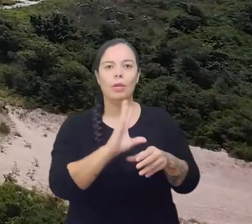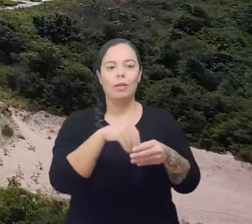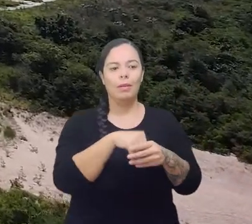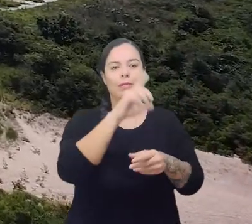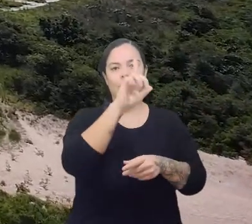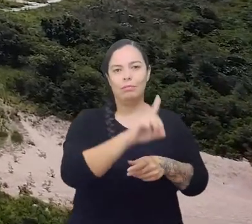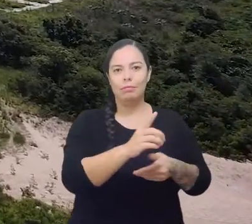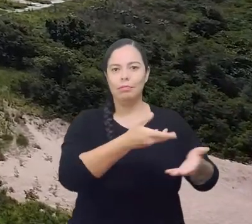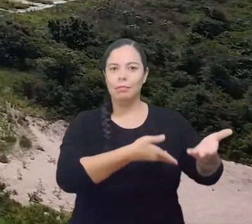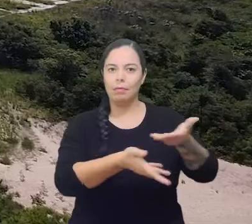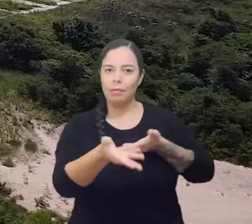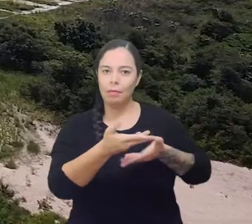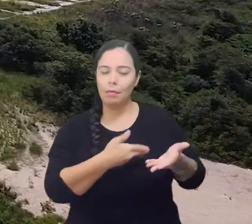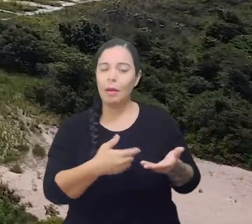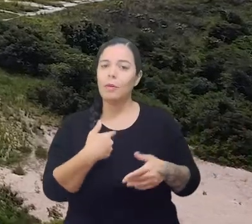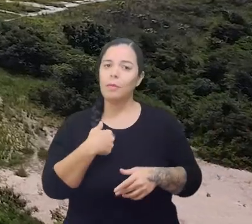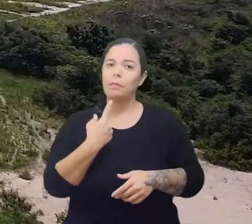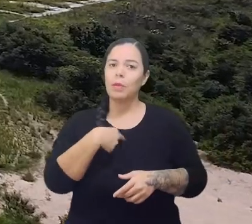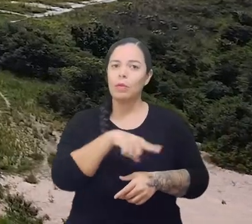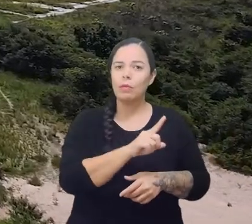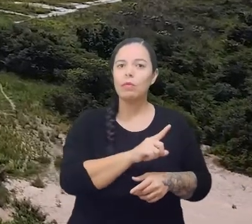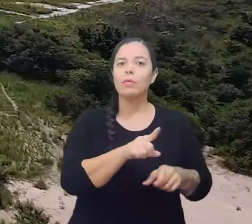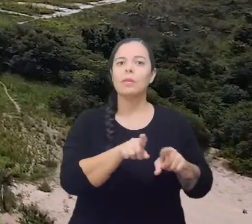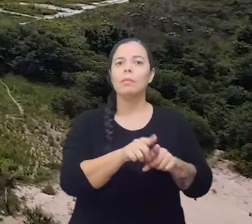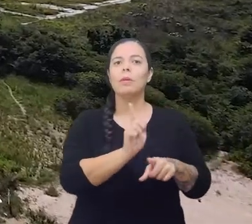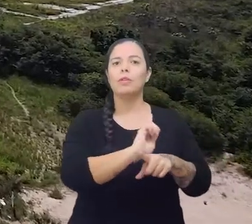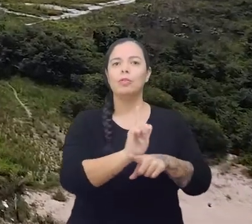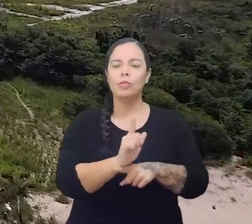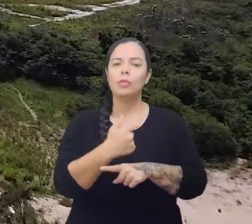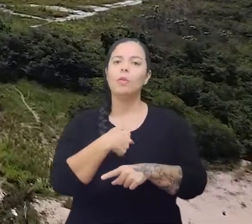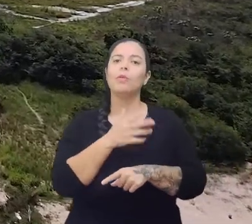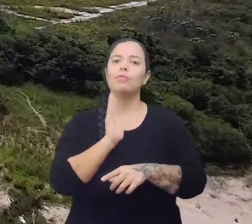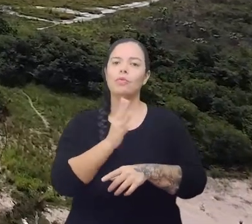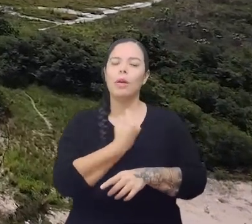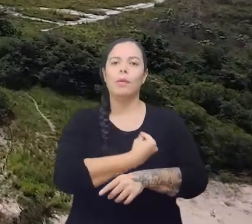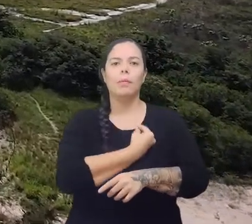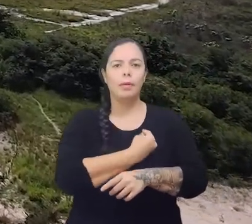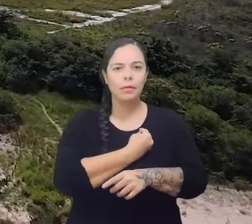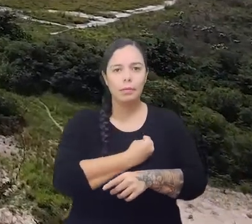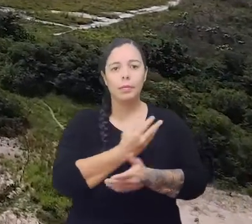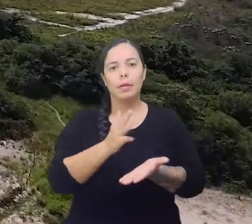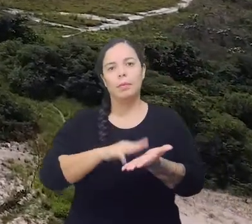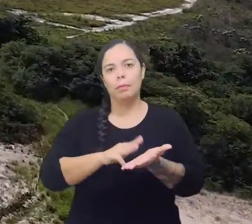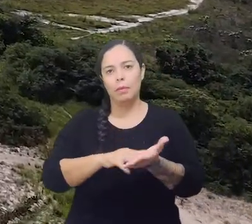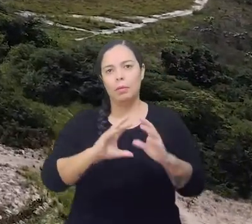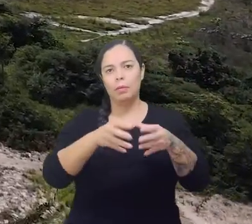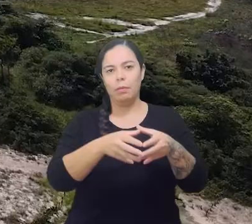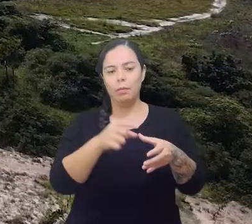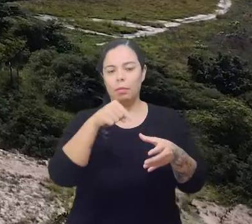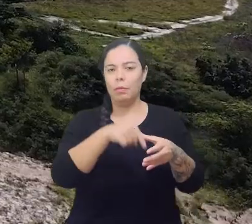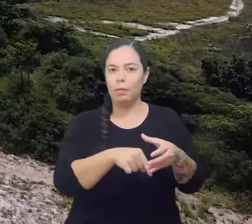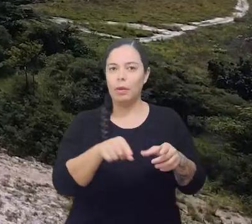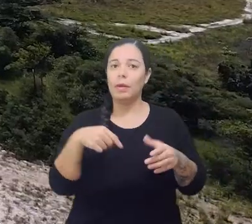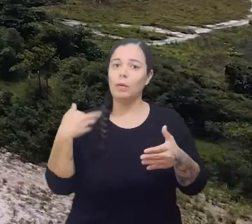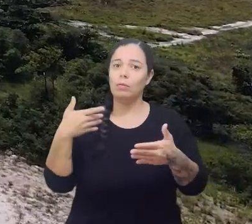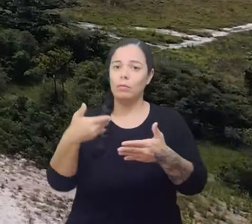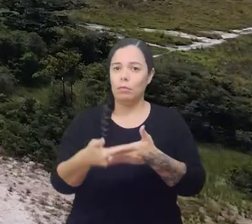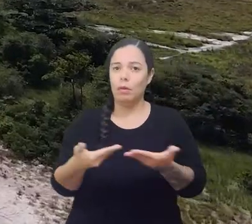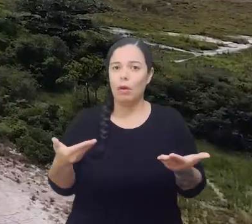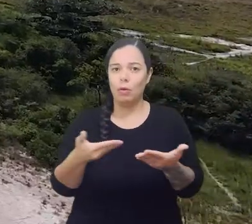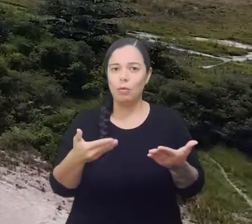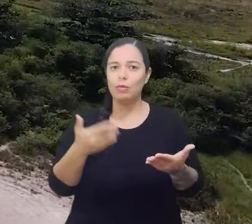várias gestões também membro desse conselho do SECRON. Estou até hoje no conselho do SECRON.